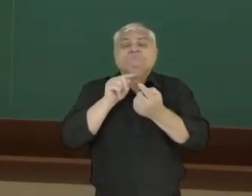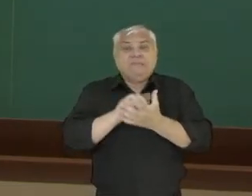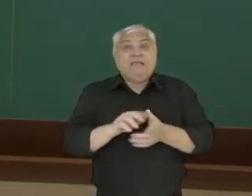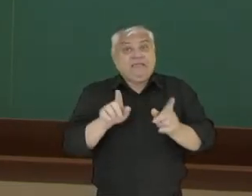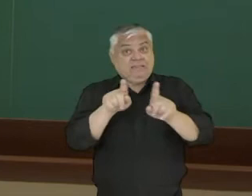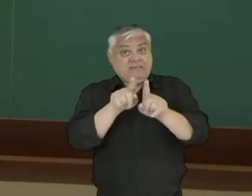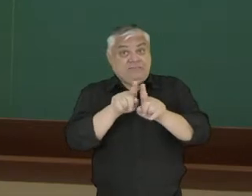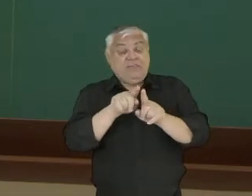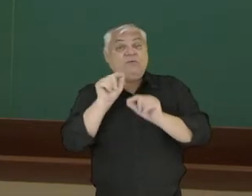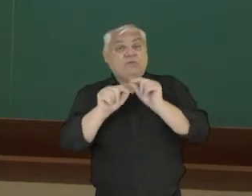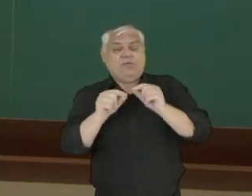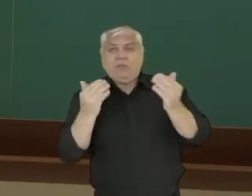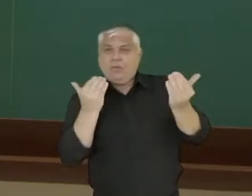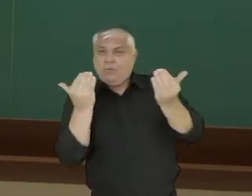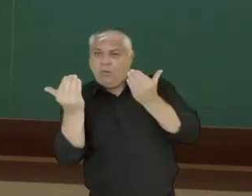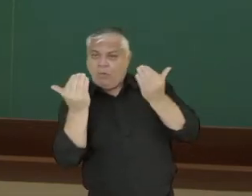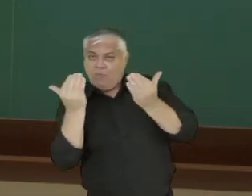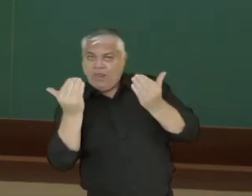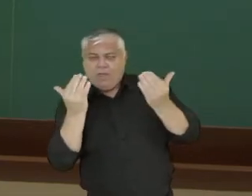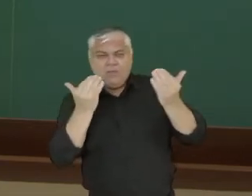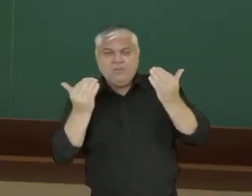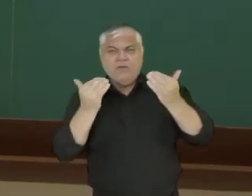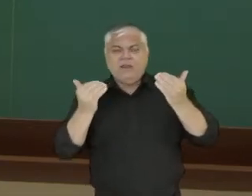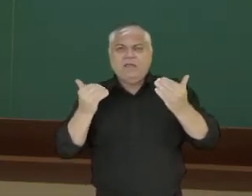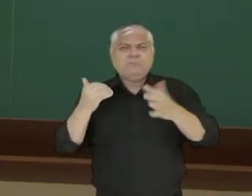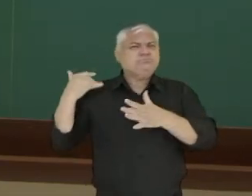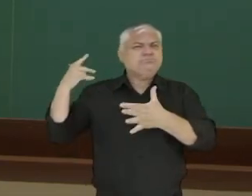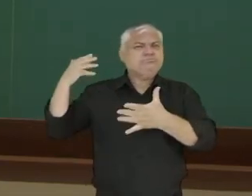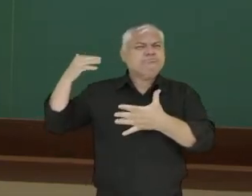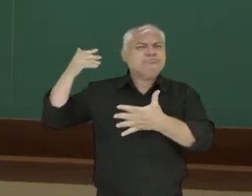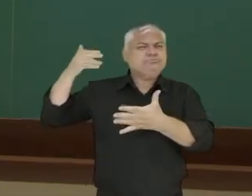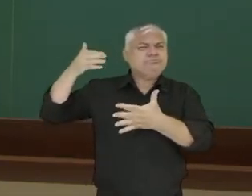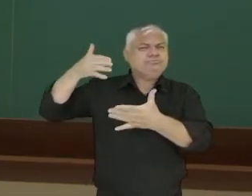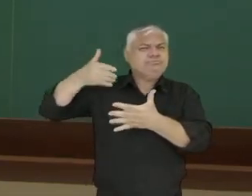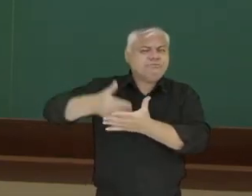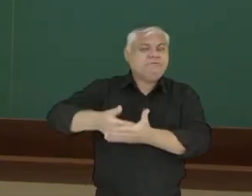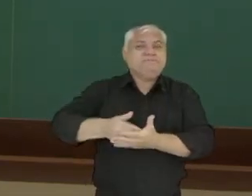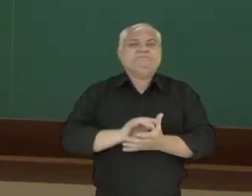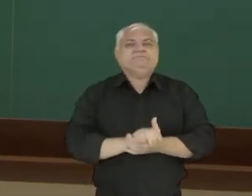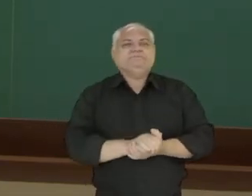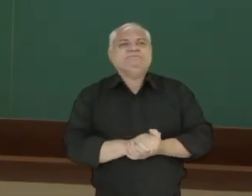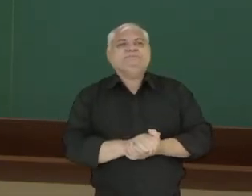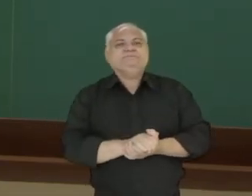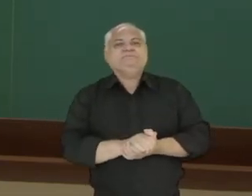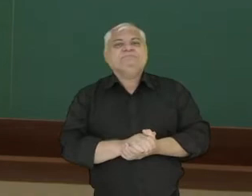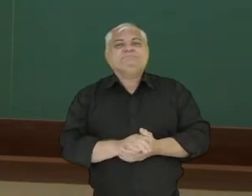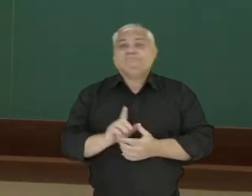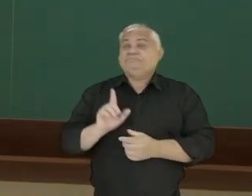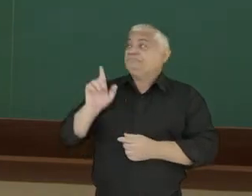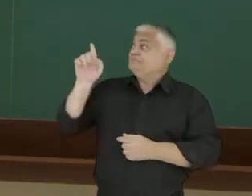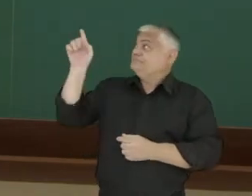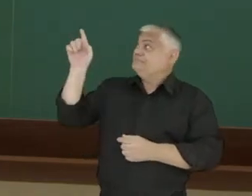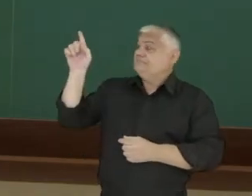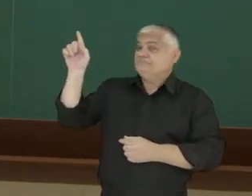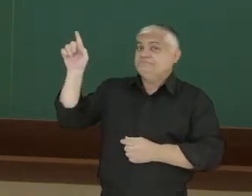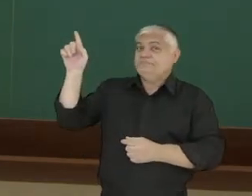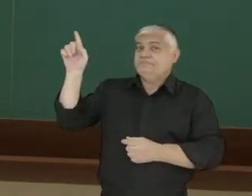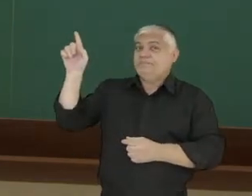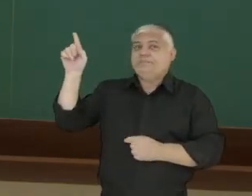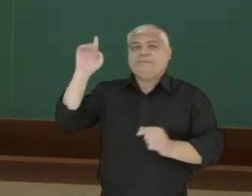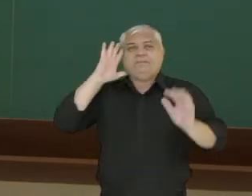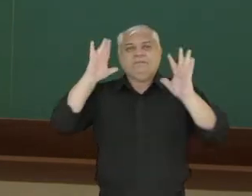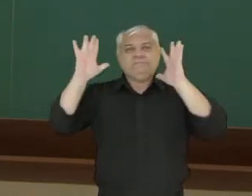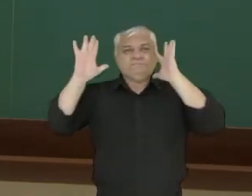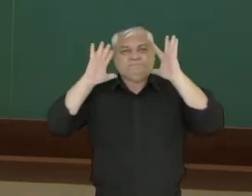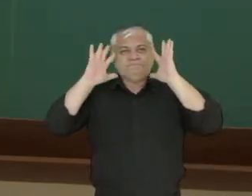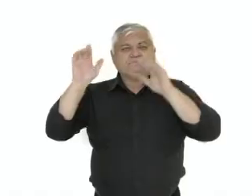a comparação dessas imagens ao longo do tempo. E aqui, ó, a gente já pode refletir um pouquinho sobre esse questionamento que vai aparecer bem